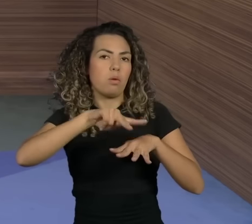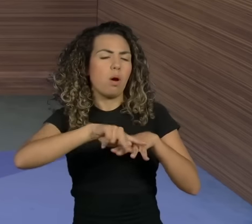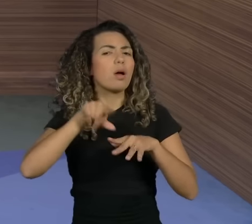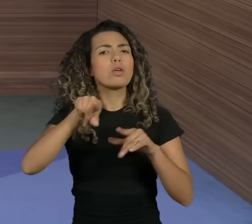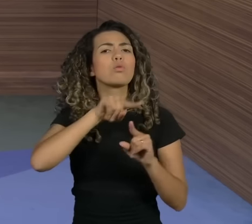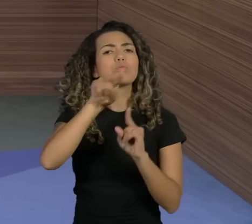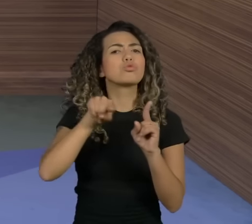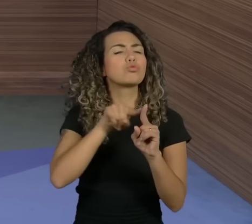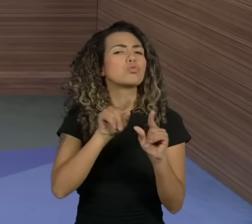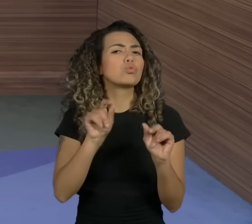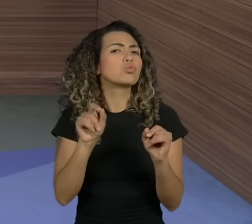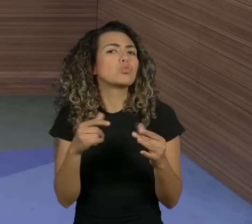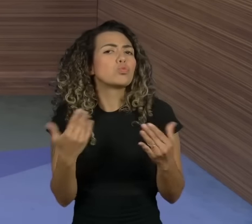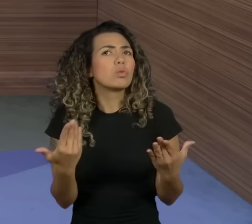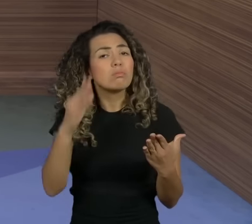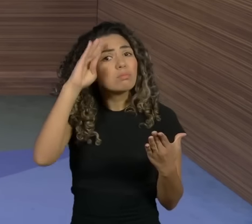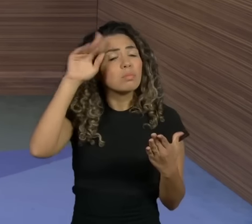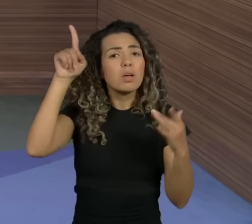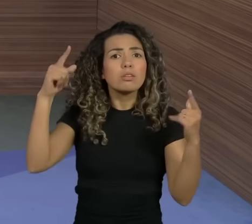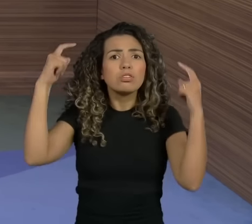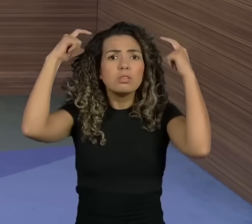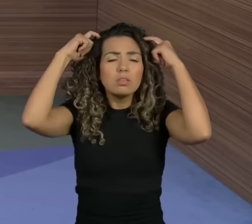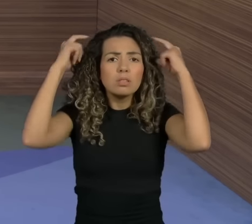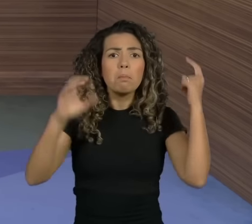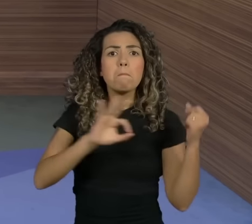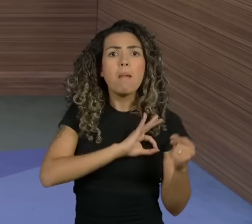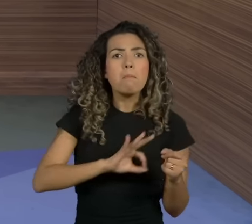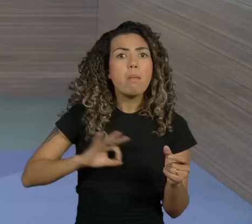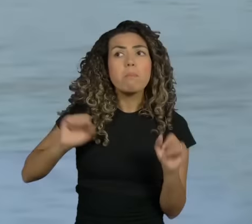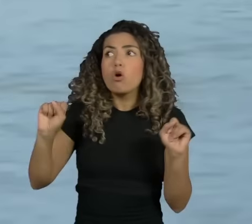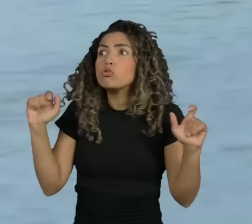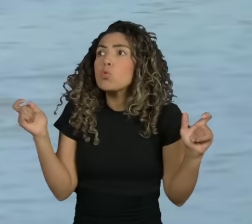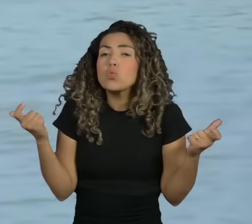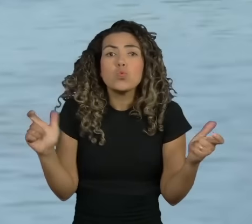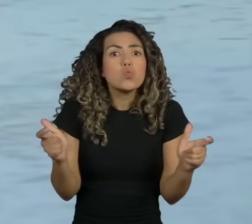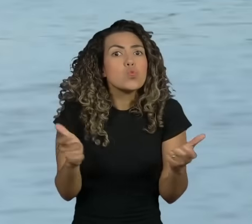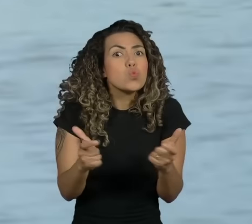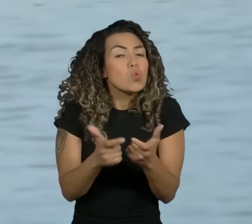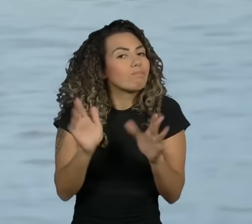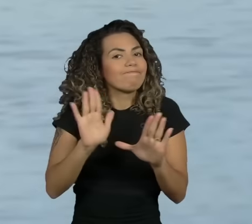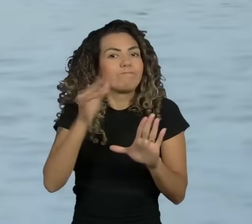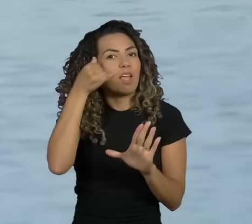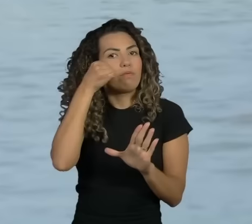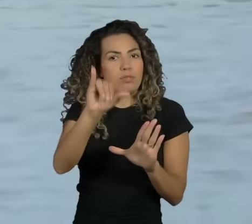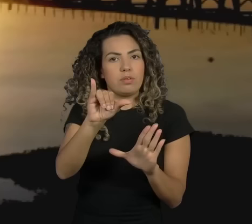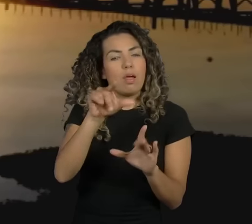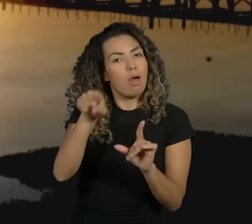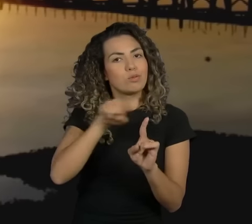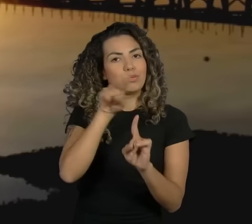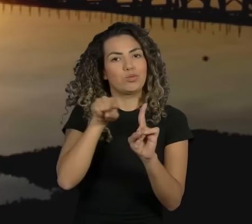trazer de volta espécies ameaçadas como a onça-pintada.